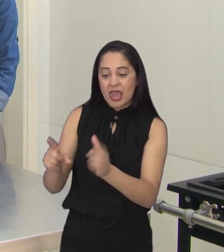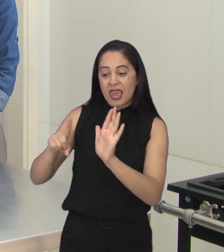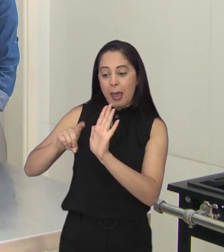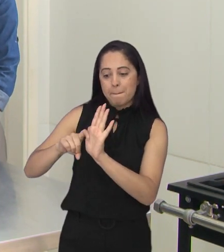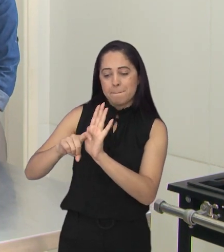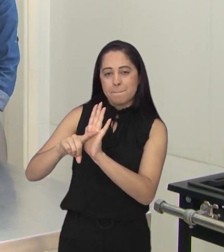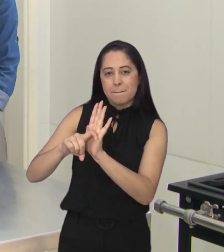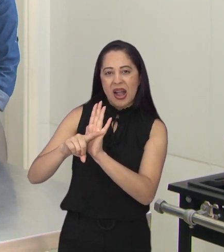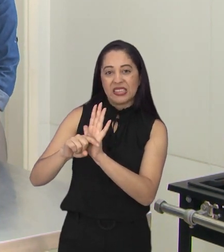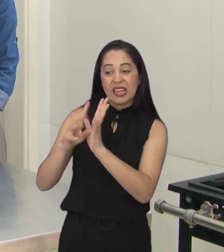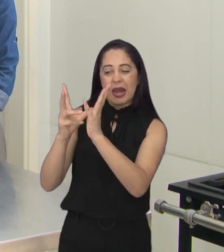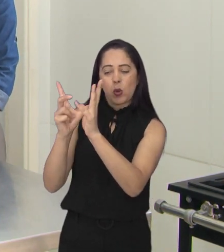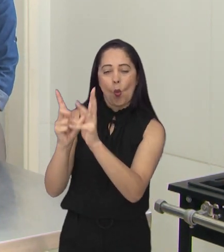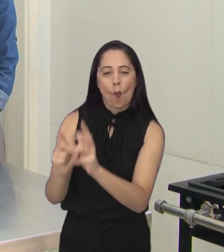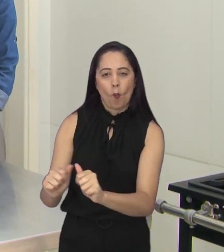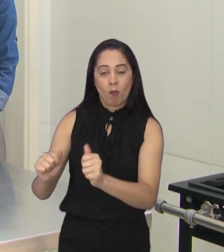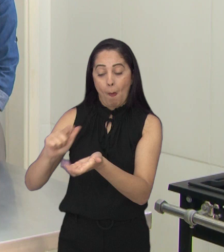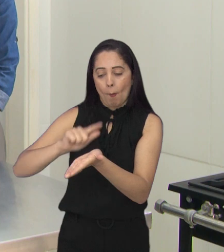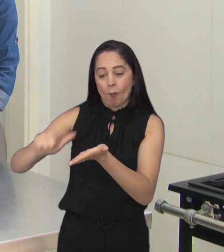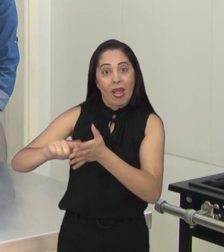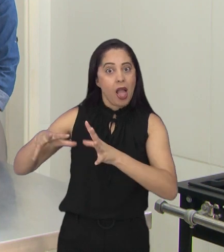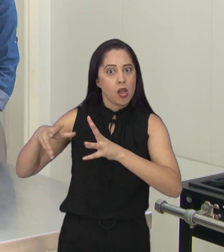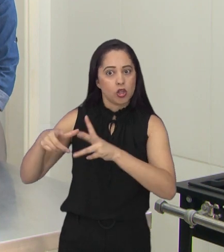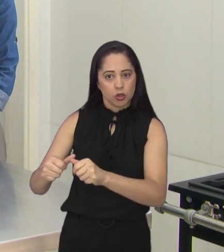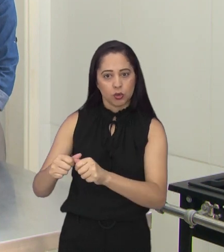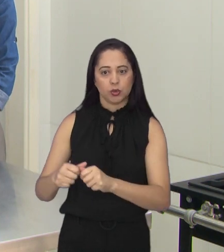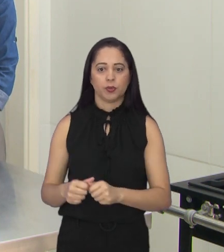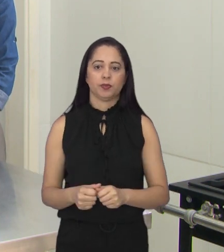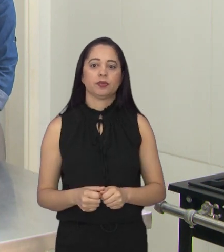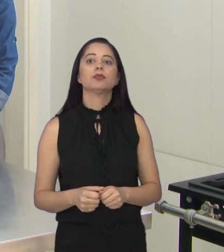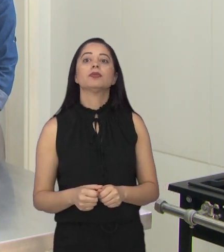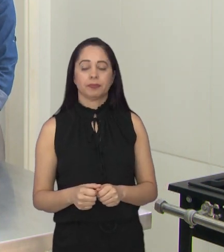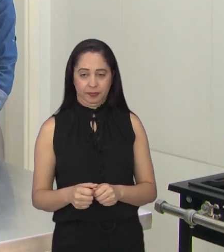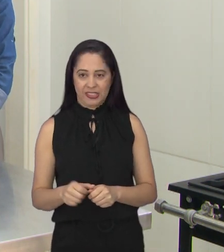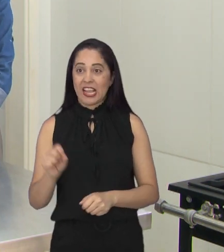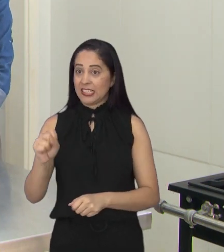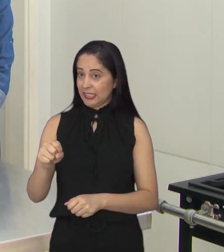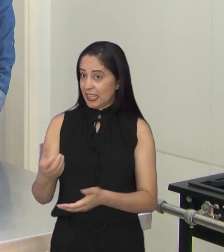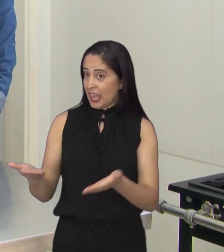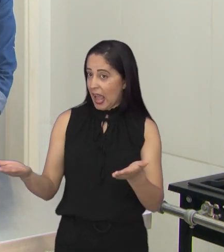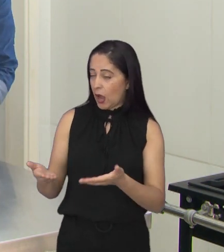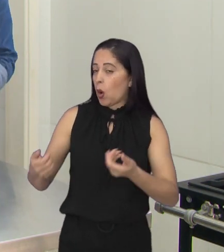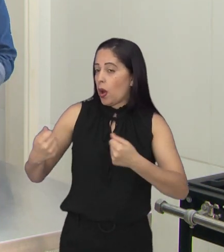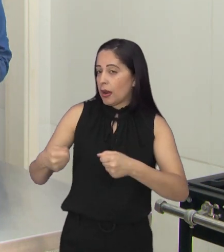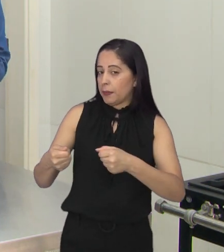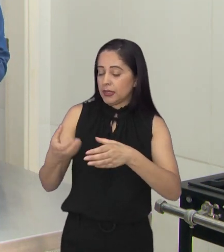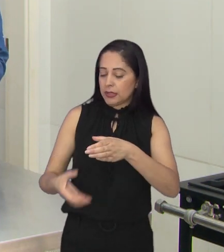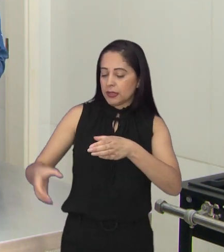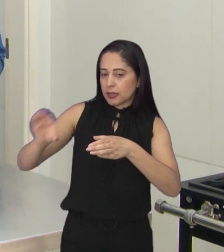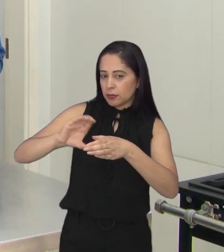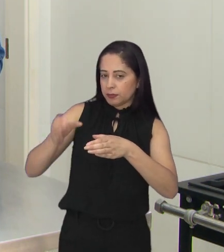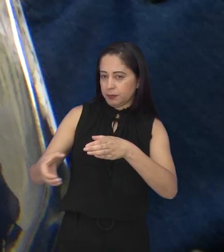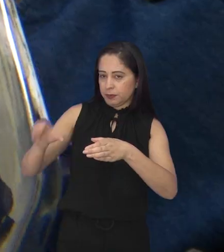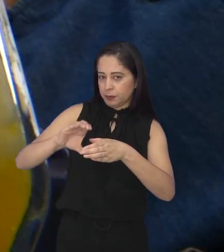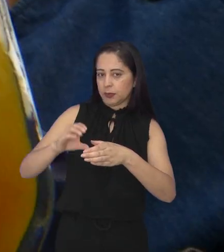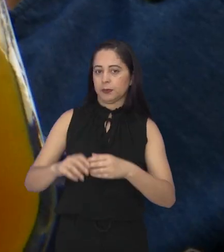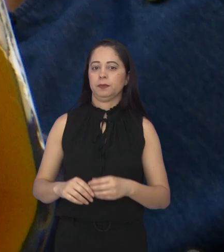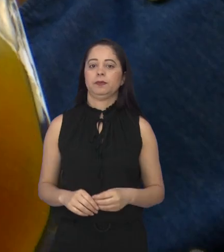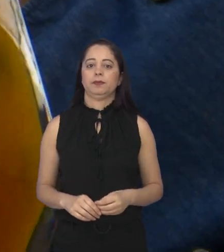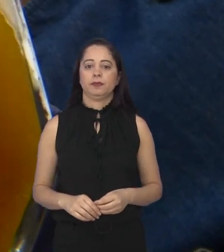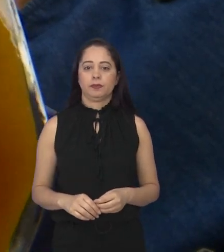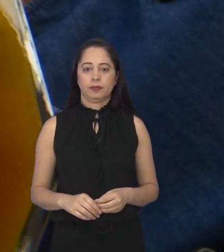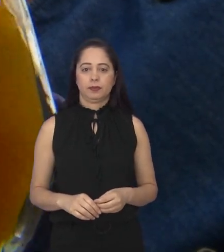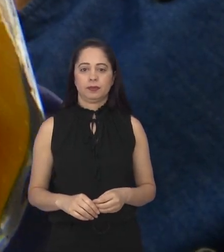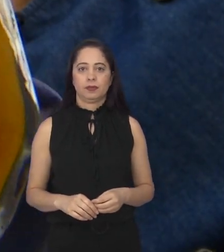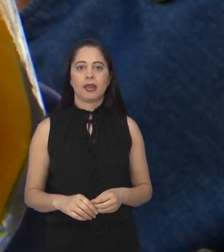ser em alto calor, como a gente já tinha colocado. E agora a gente vai envasar. Isso, tem que estar tudo quente, assim como a geleia, os vidros e as